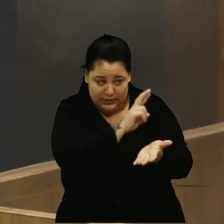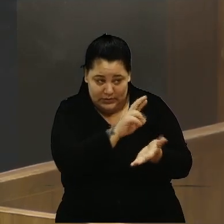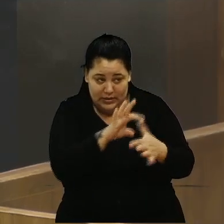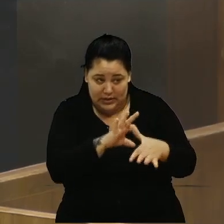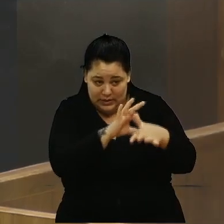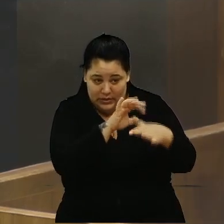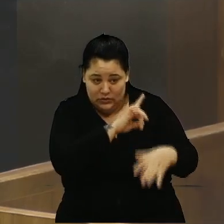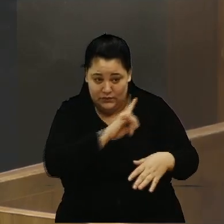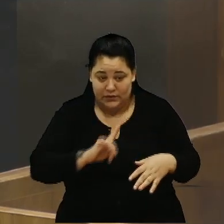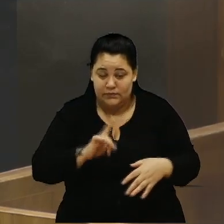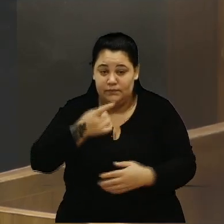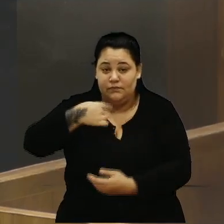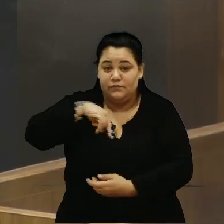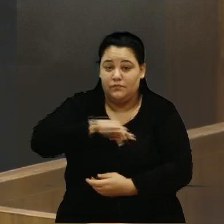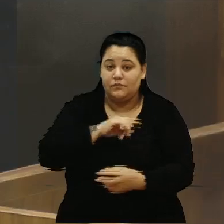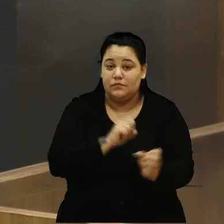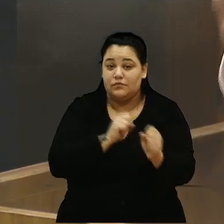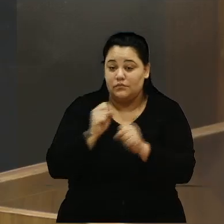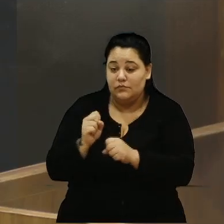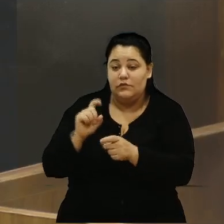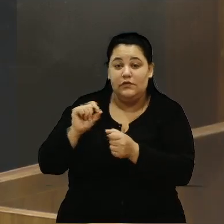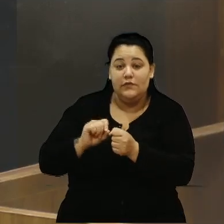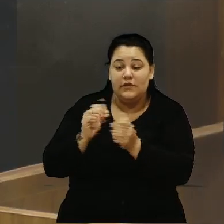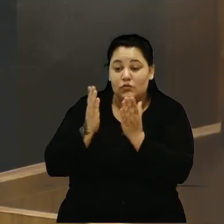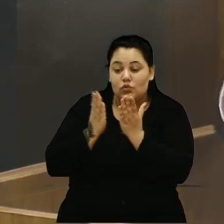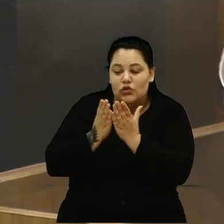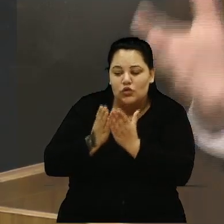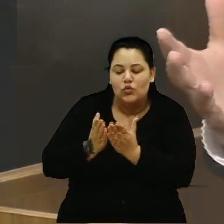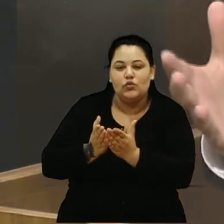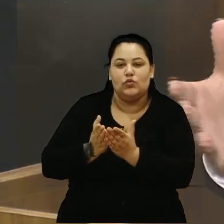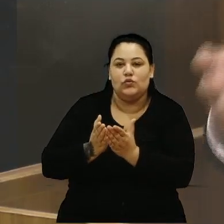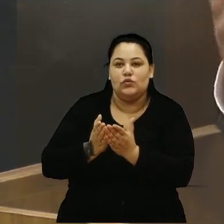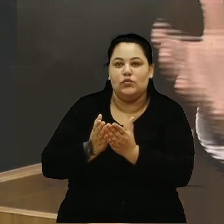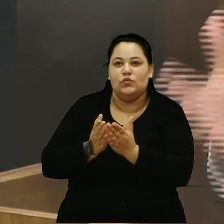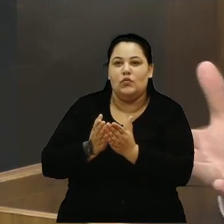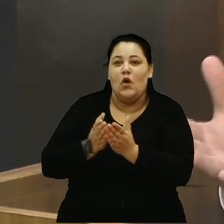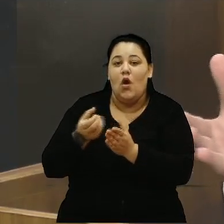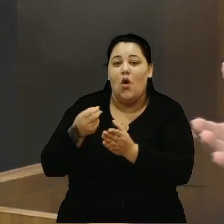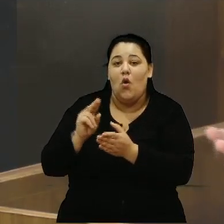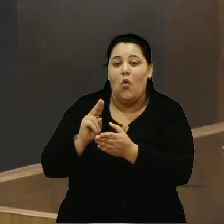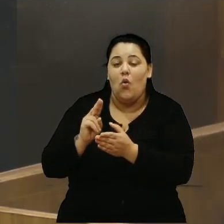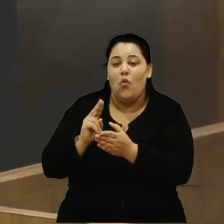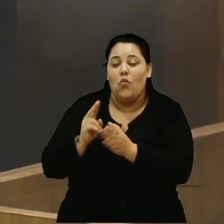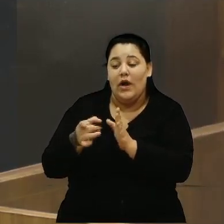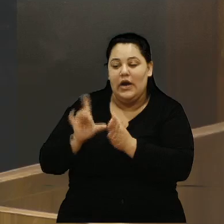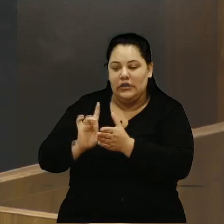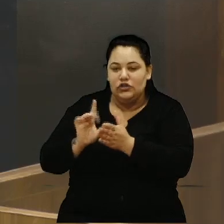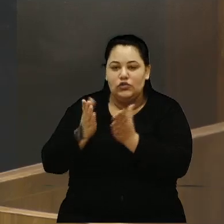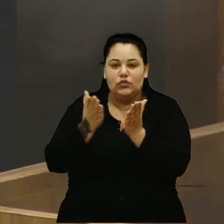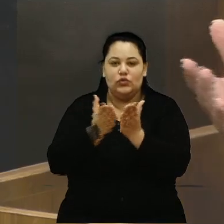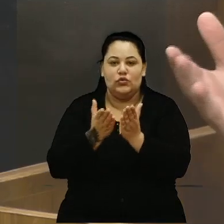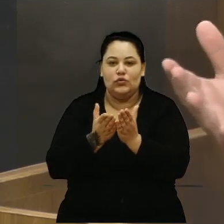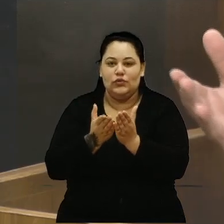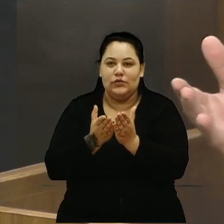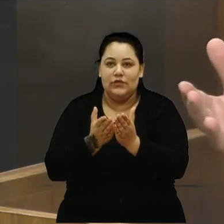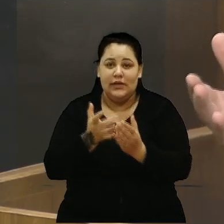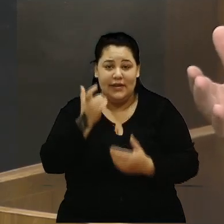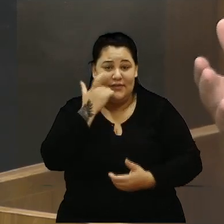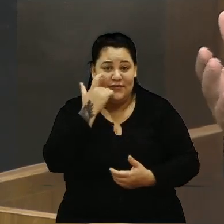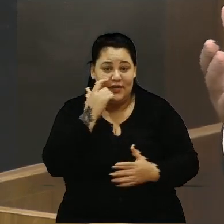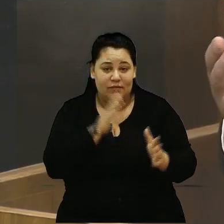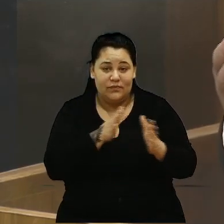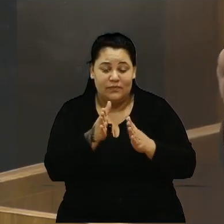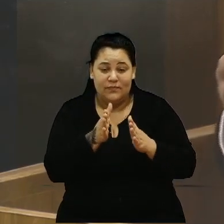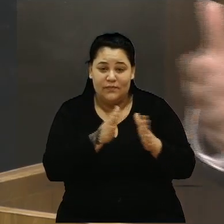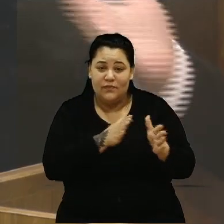aqui, que a gente pudesse fazer um estudo, talvez um pré-estudo antes, né? E, inclusive, ver a possibilidade de